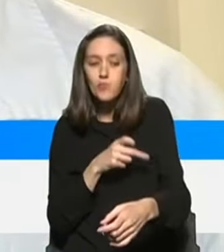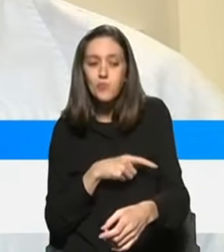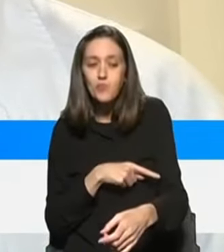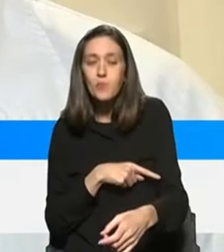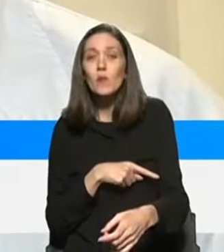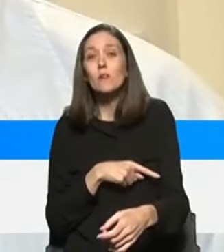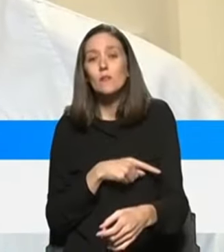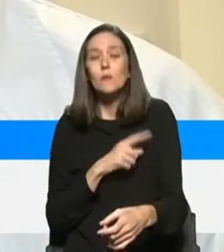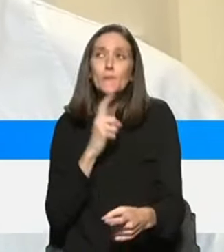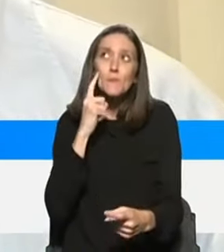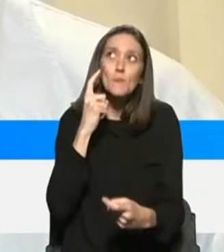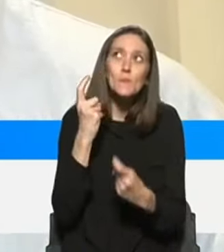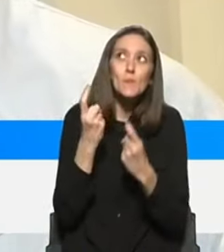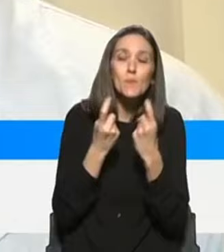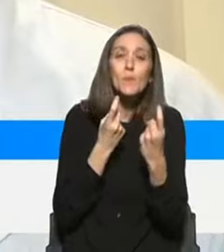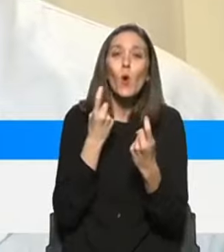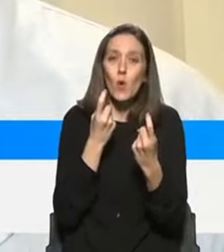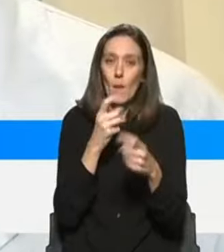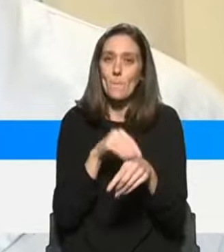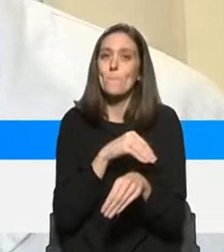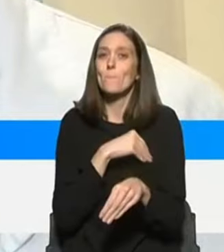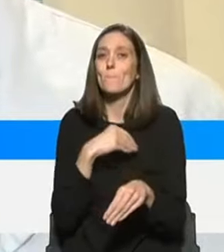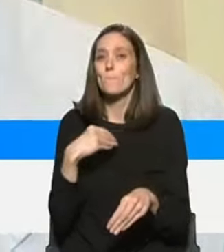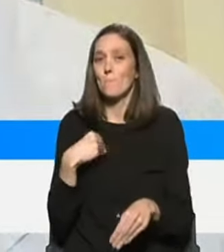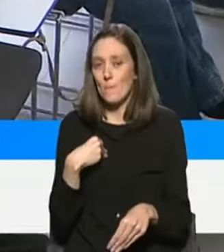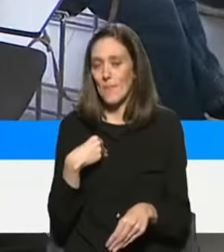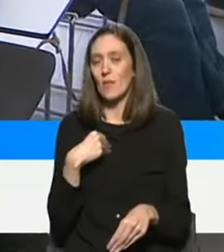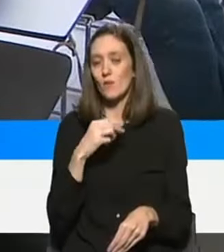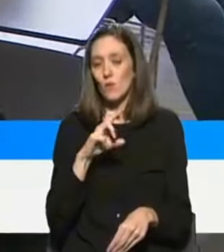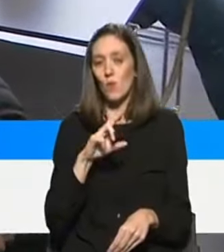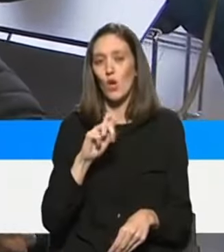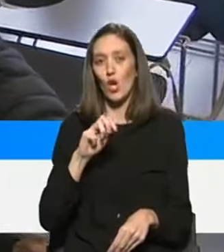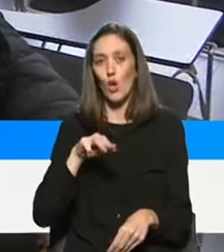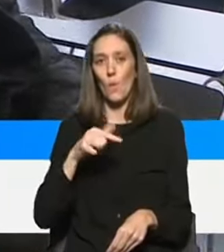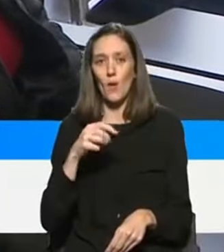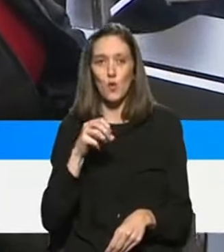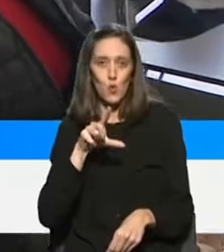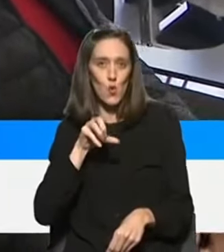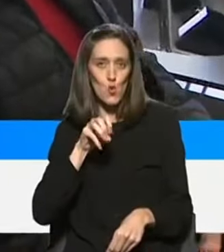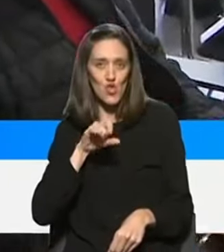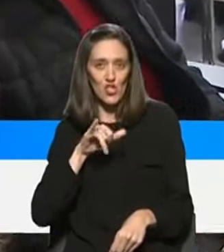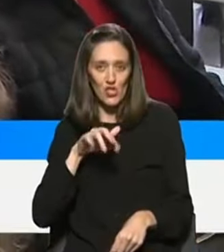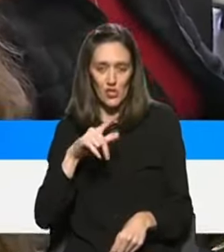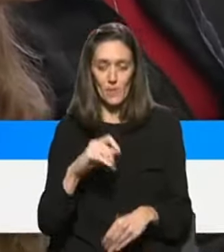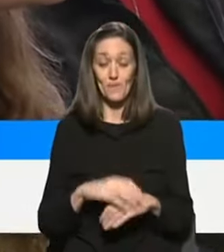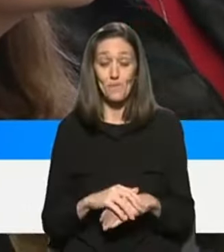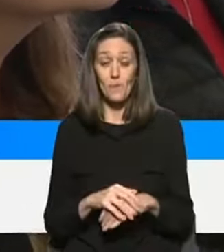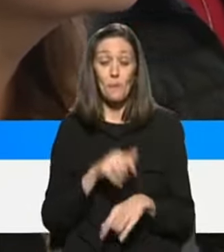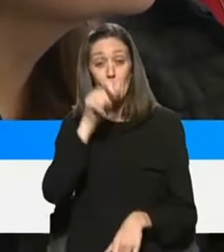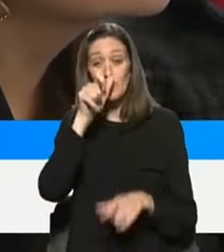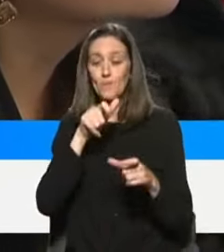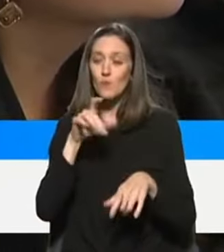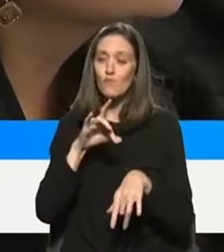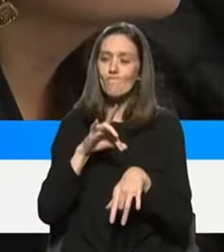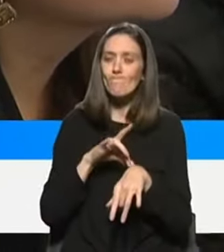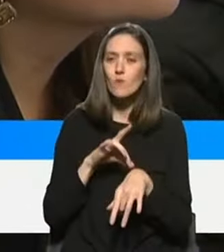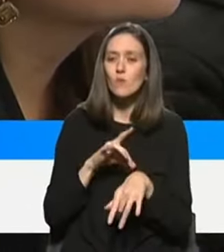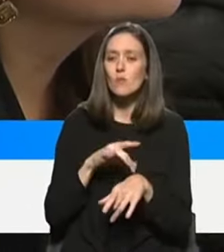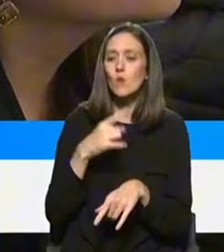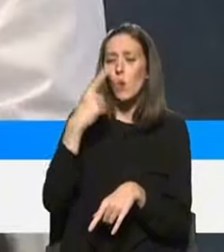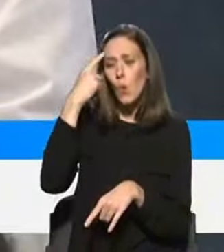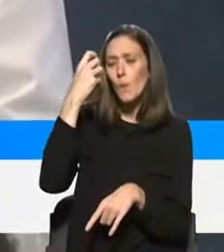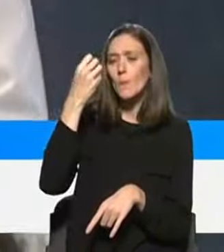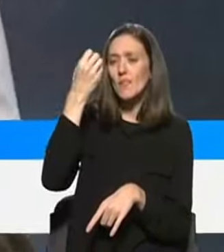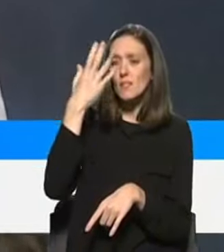fazer procurar um médico reumatologista. Da parte dos doentes, compreender o que está a ser